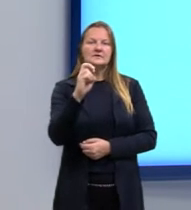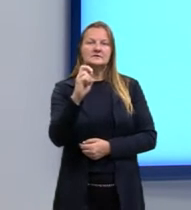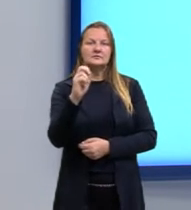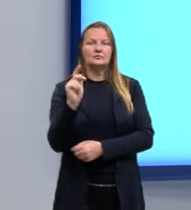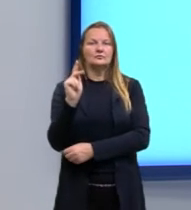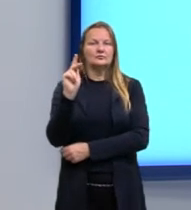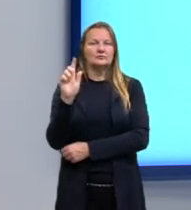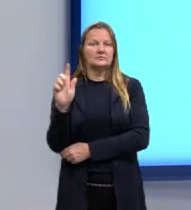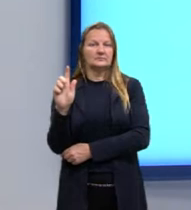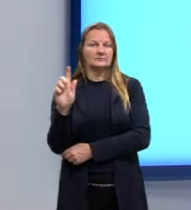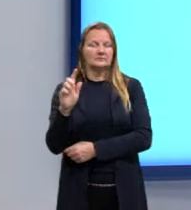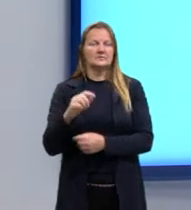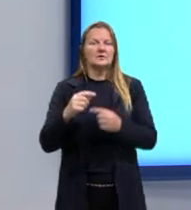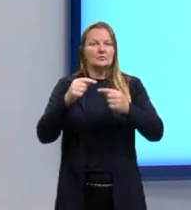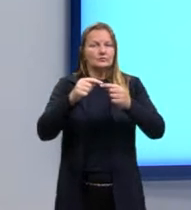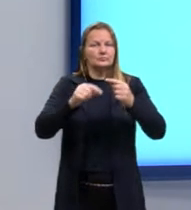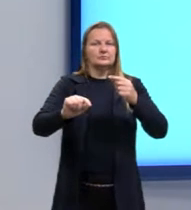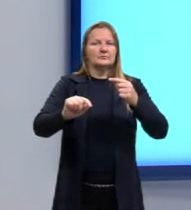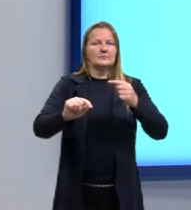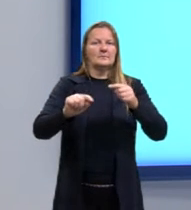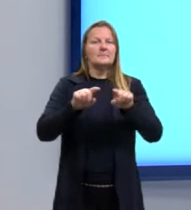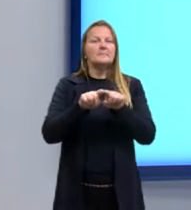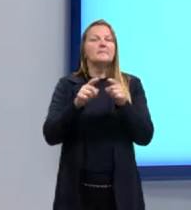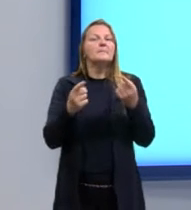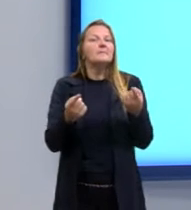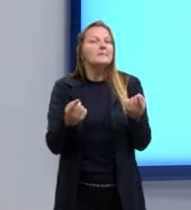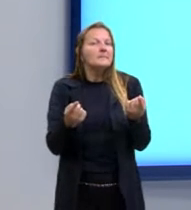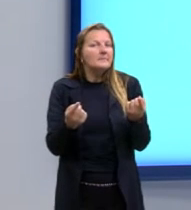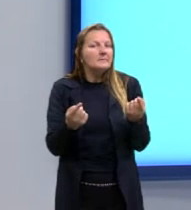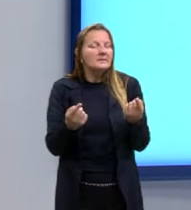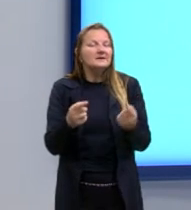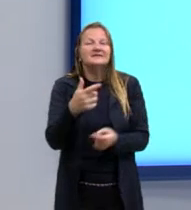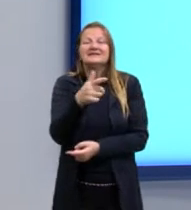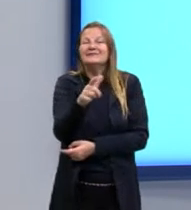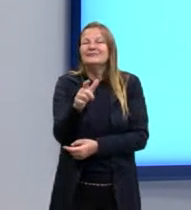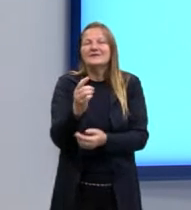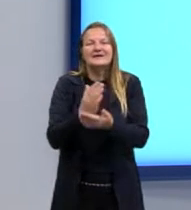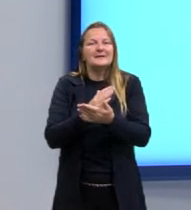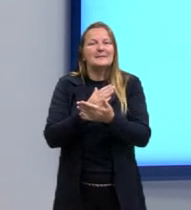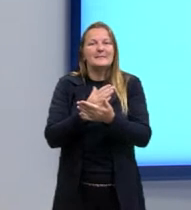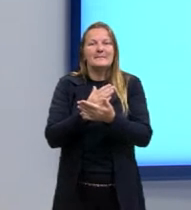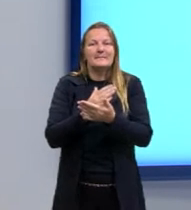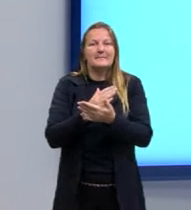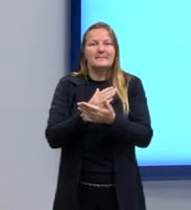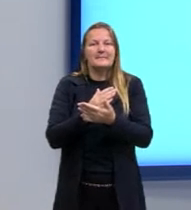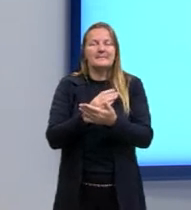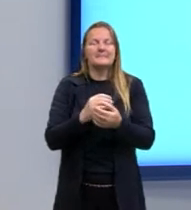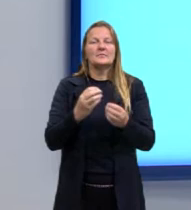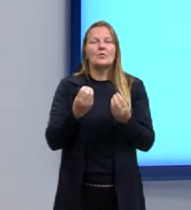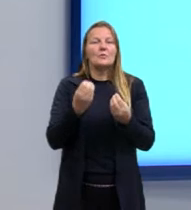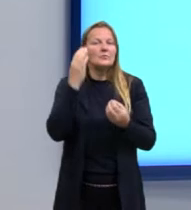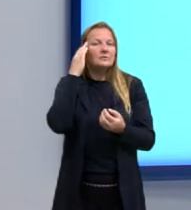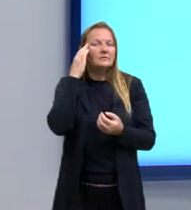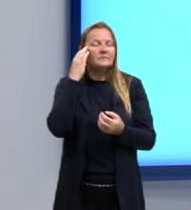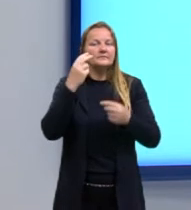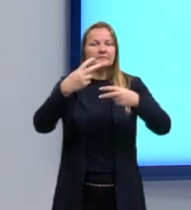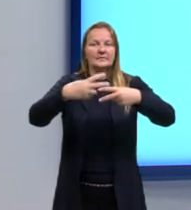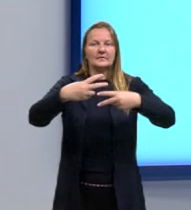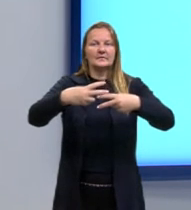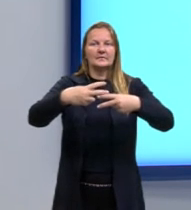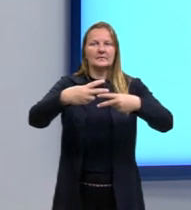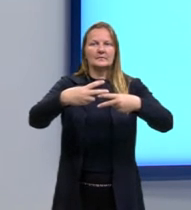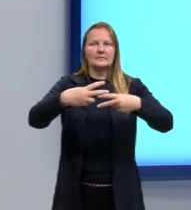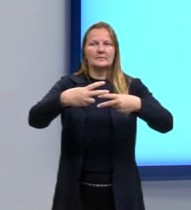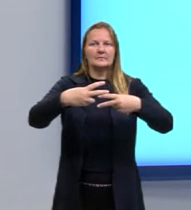kg é o desvio mas nós não temos a média Então a gente vai dizer que o coeficiente